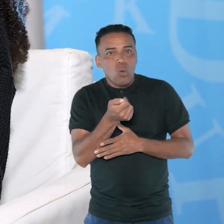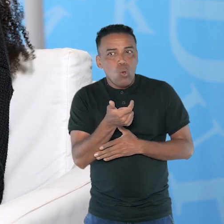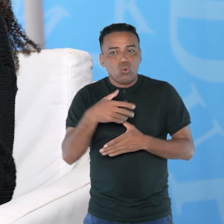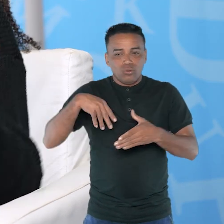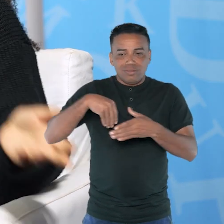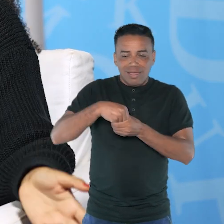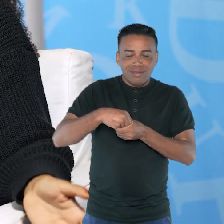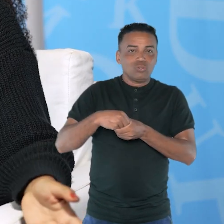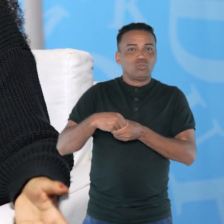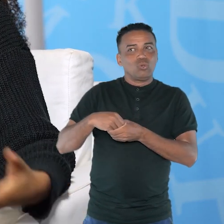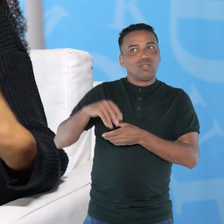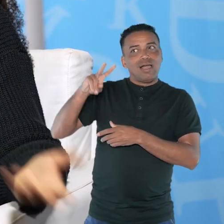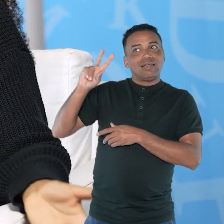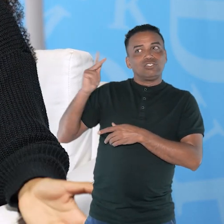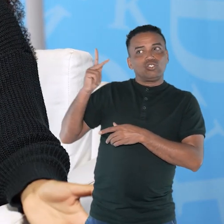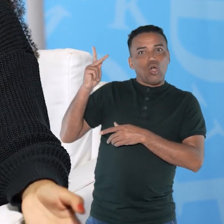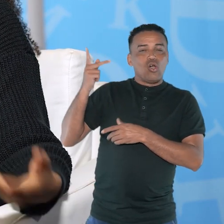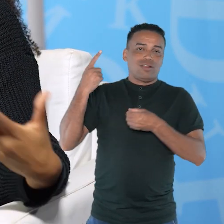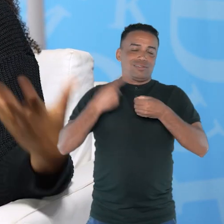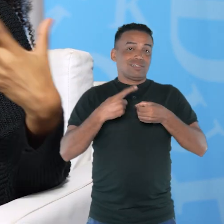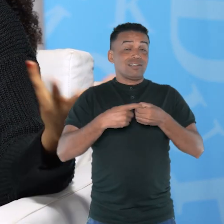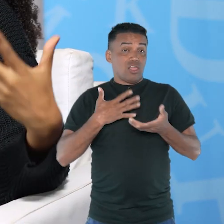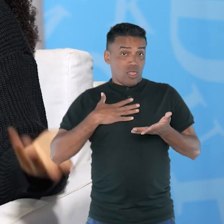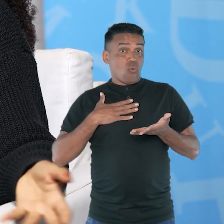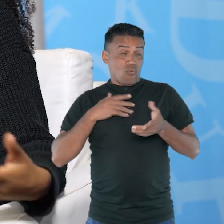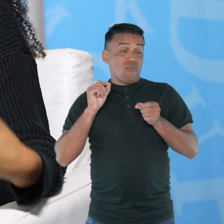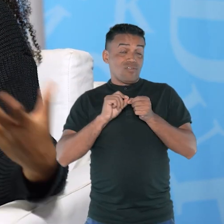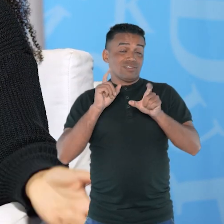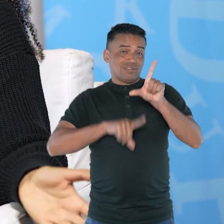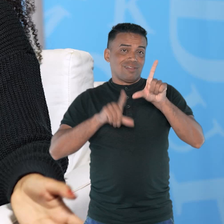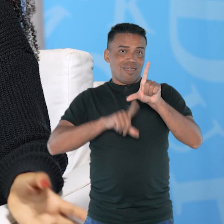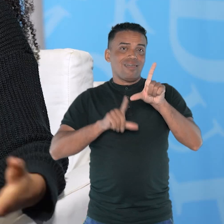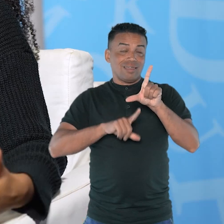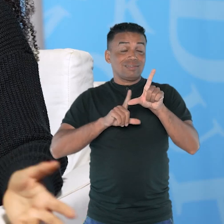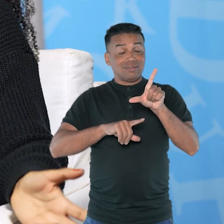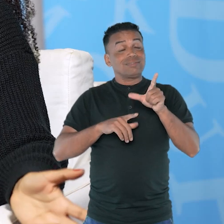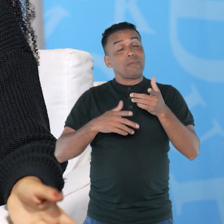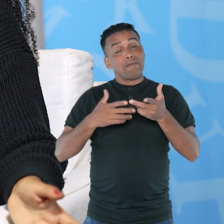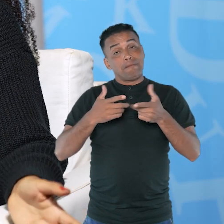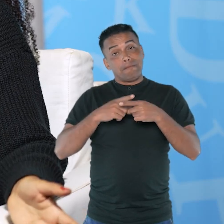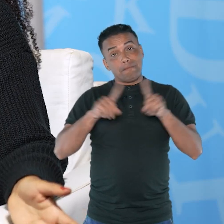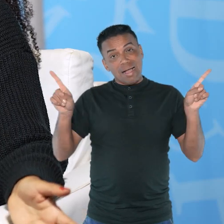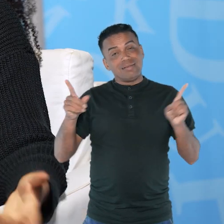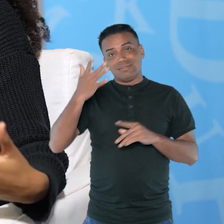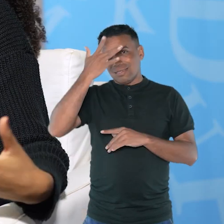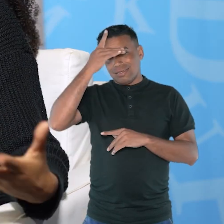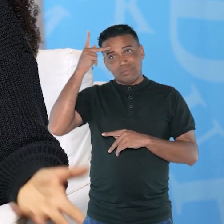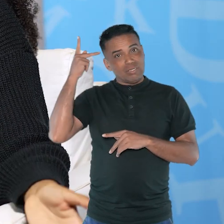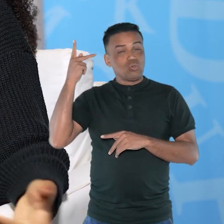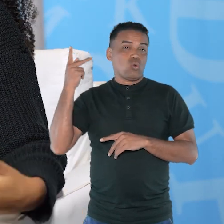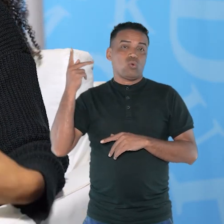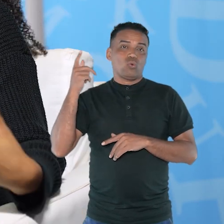histórico, né, no imaginário da cidade. Eu que fiz letras sabia dessas histórias, mas eu sei que as pessoas, principalmente